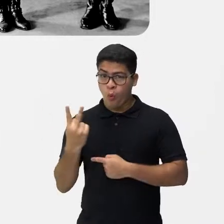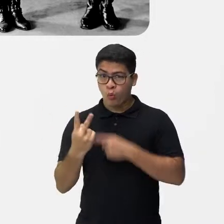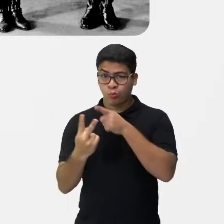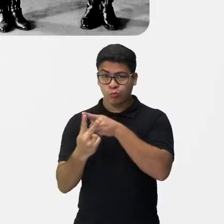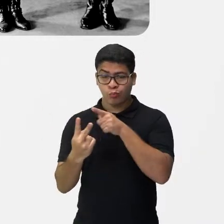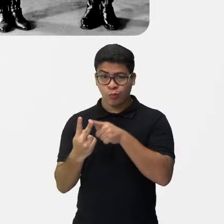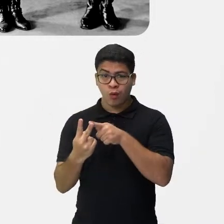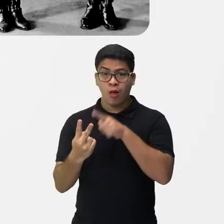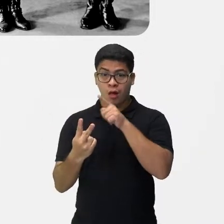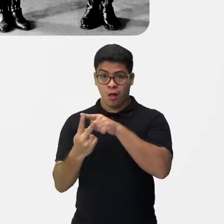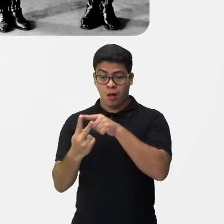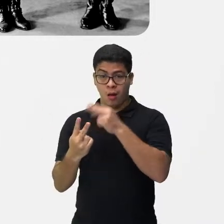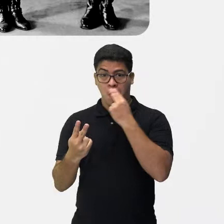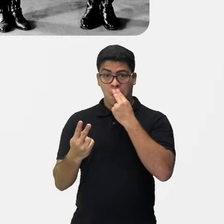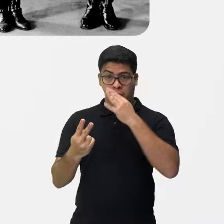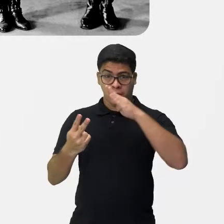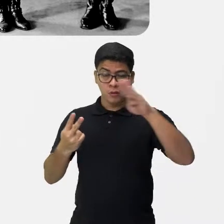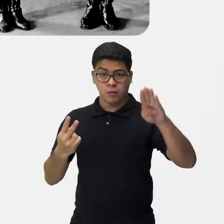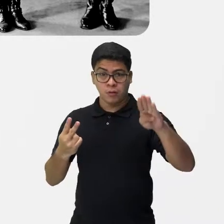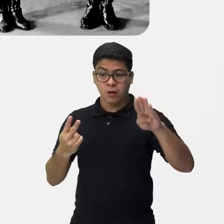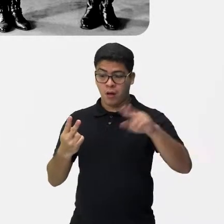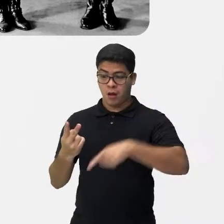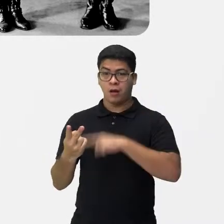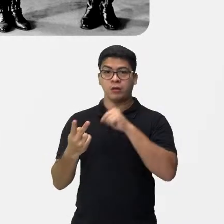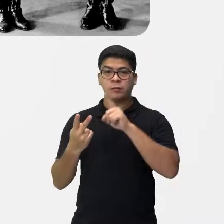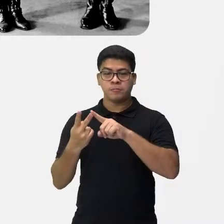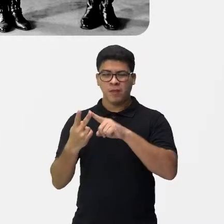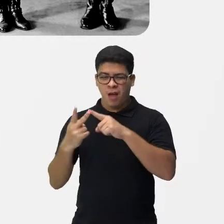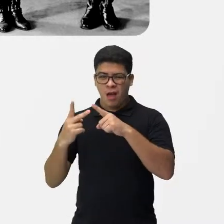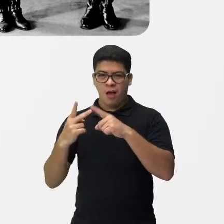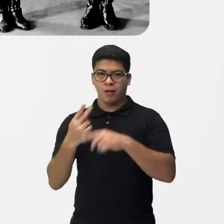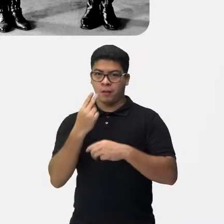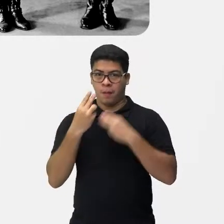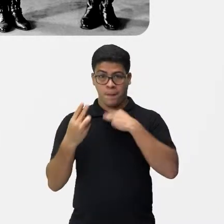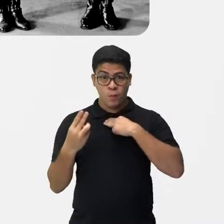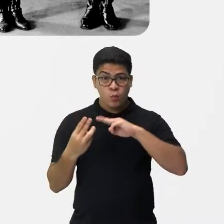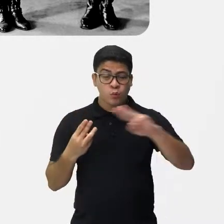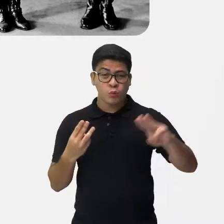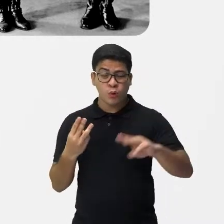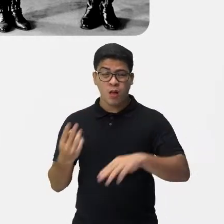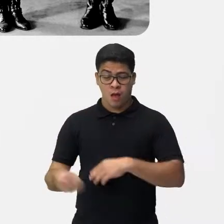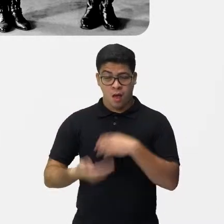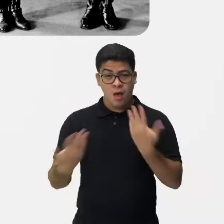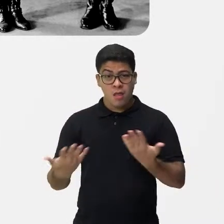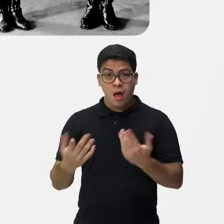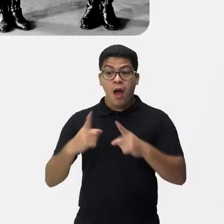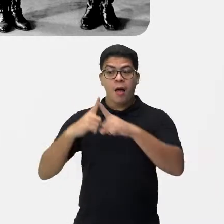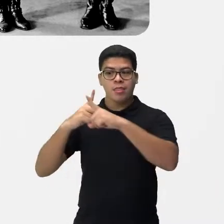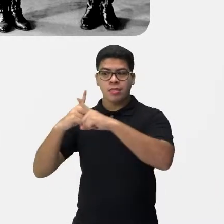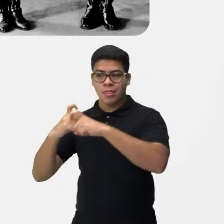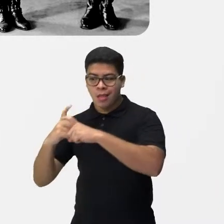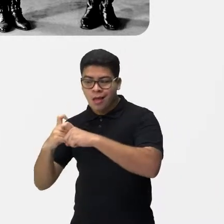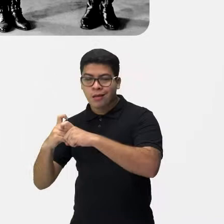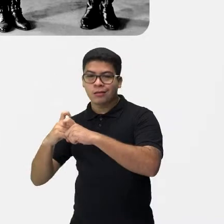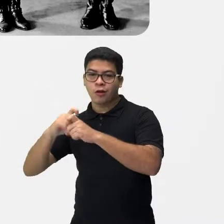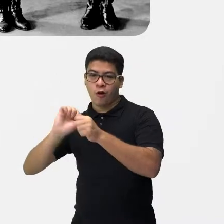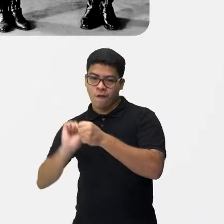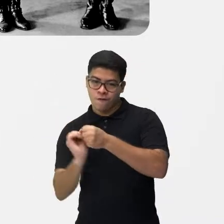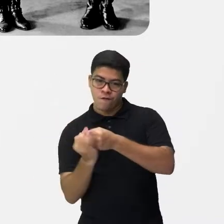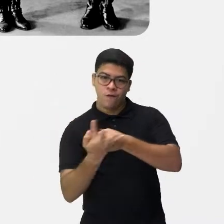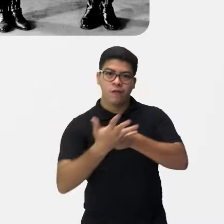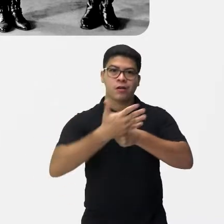que esses estados crescem, a Alemanha vai avançando, e a França e a Inglaterra, que estão numa posição